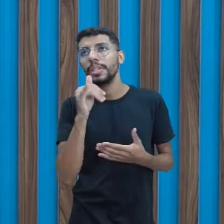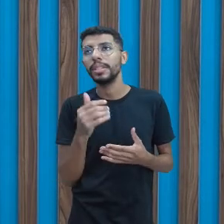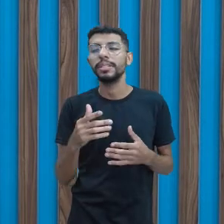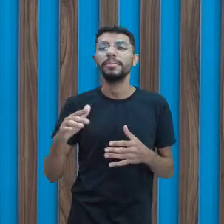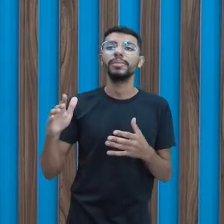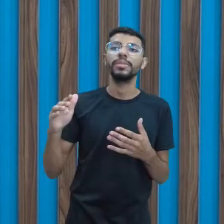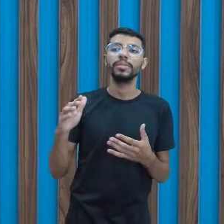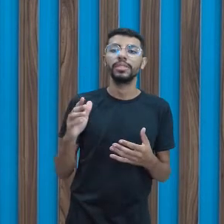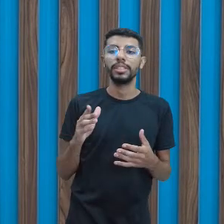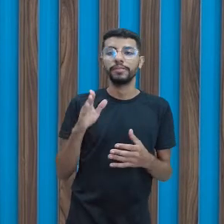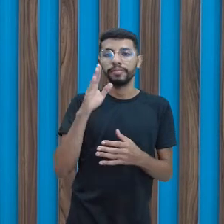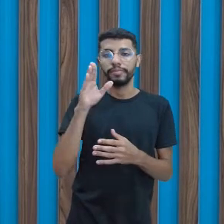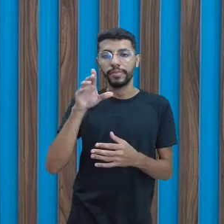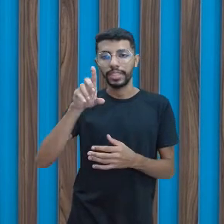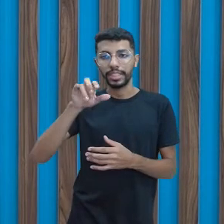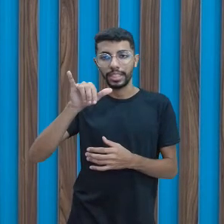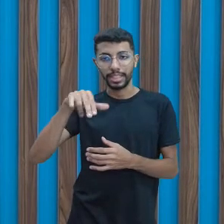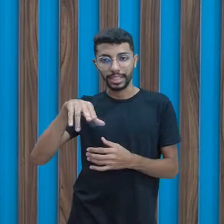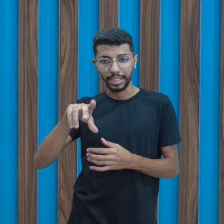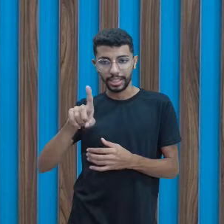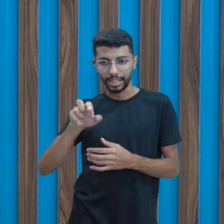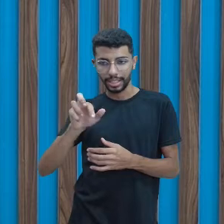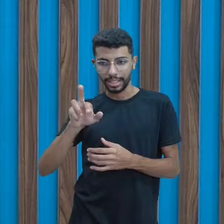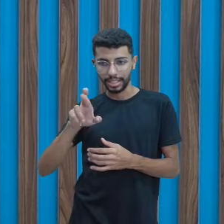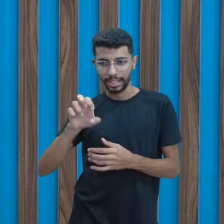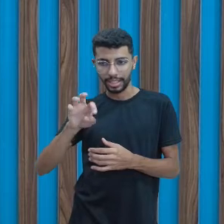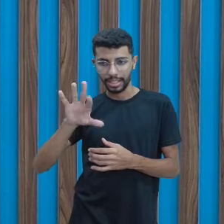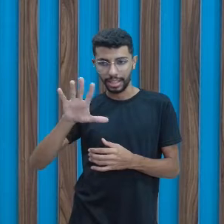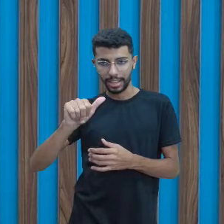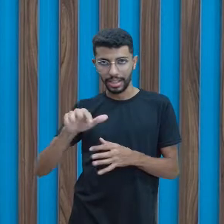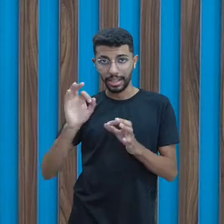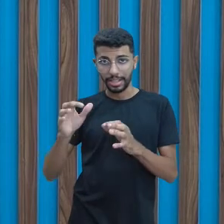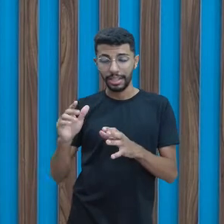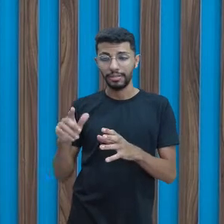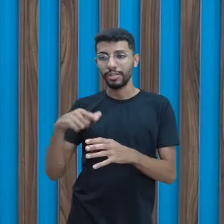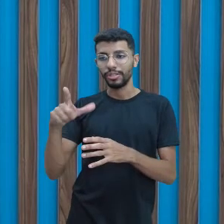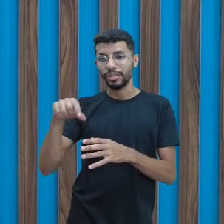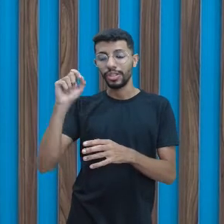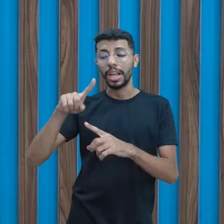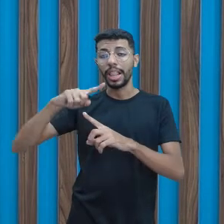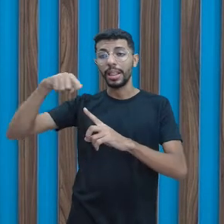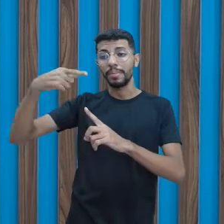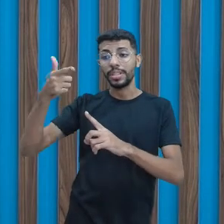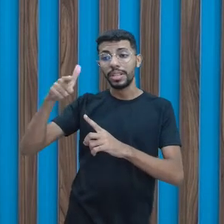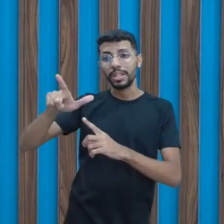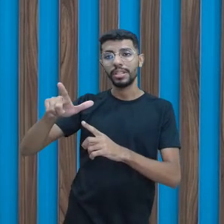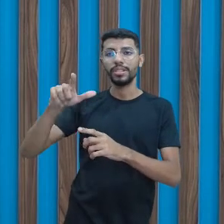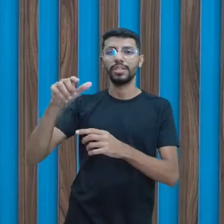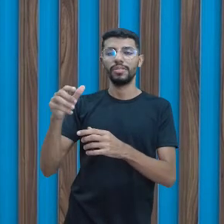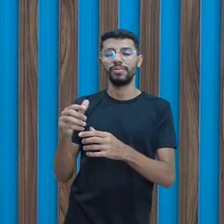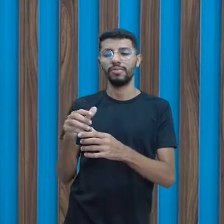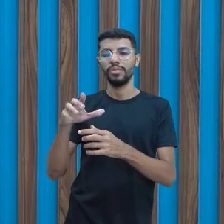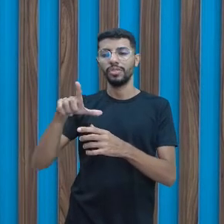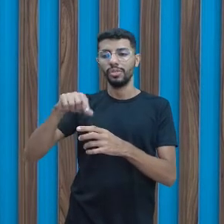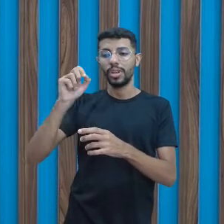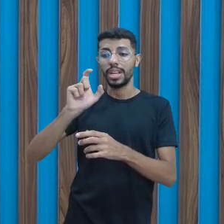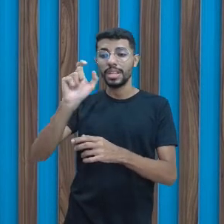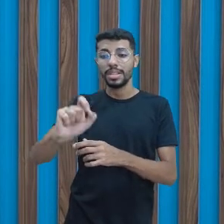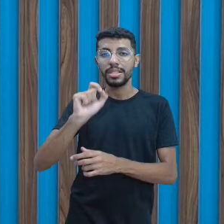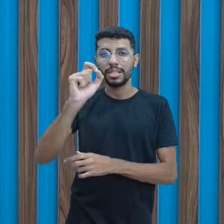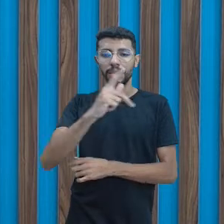elegeria os deputados e eles iriam escolher quem seria o presidente, né? Lógico que hoje a